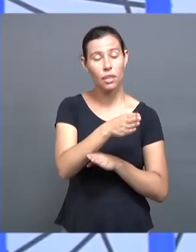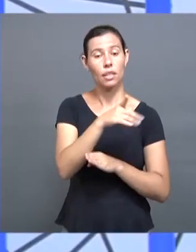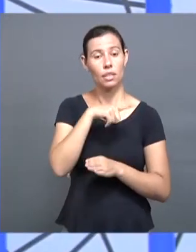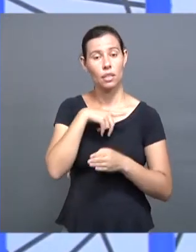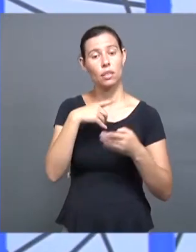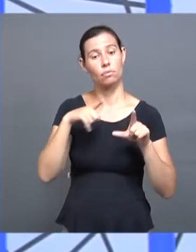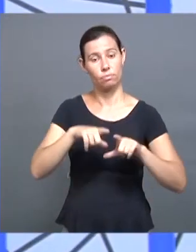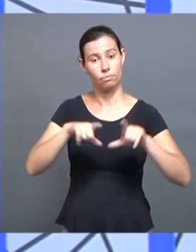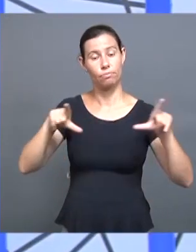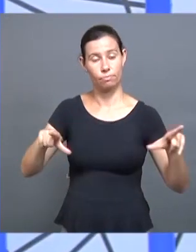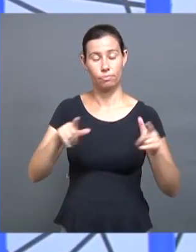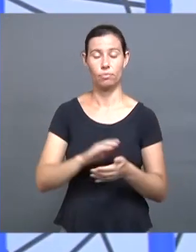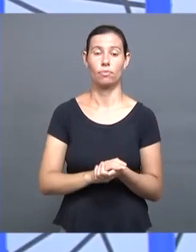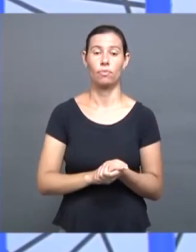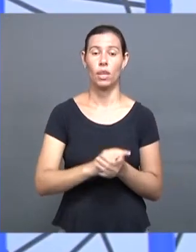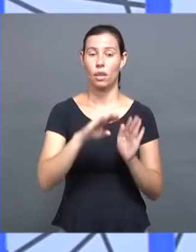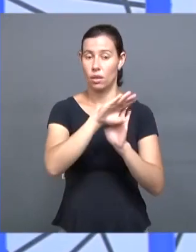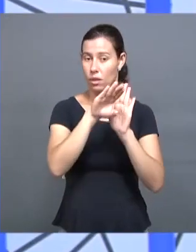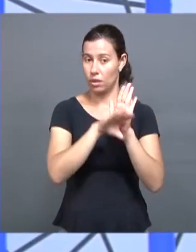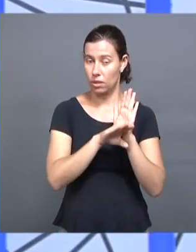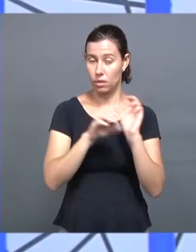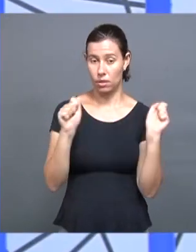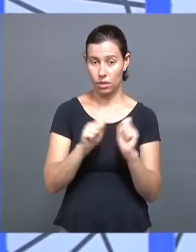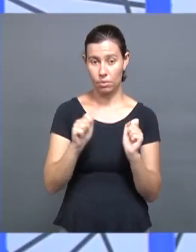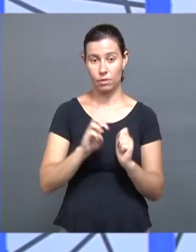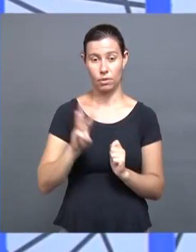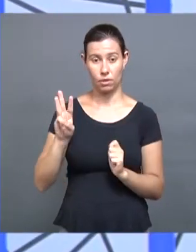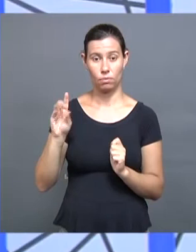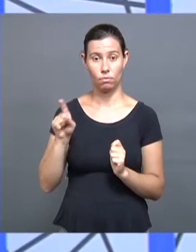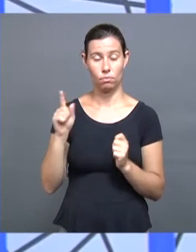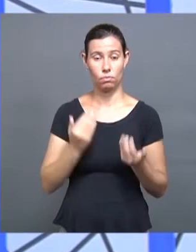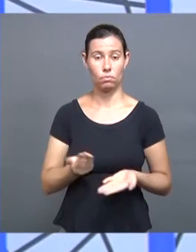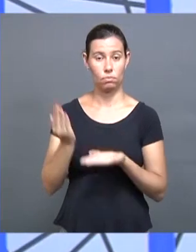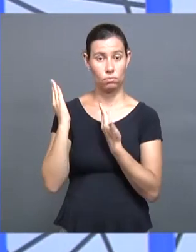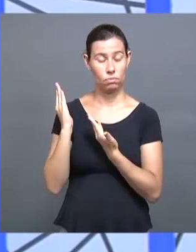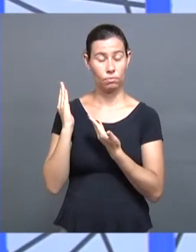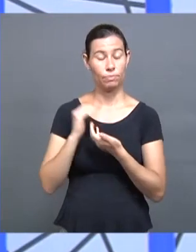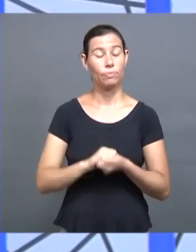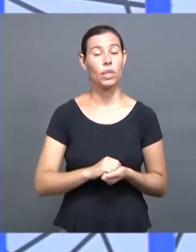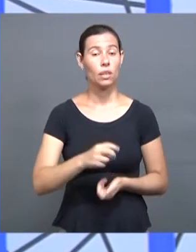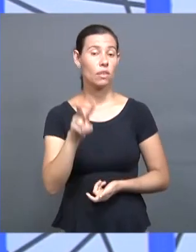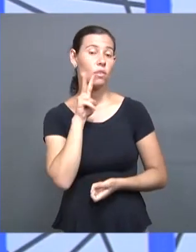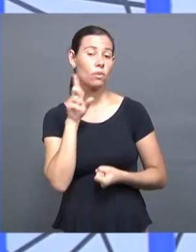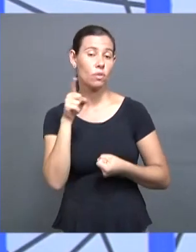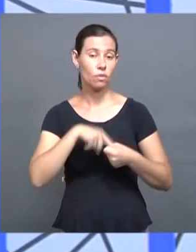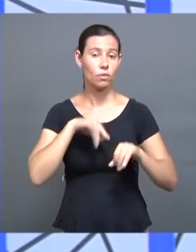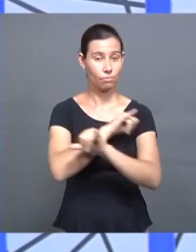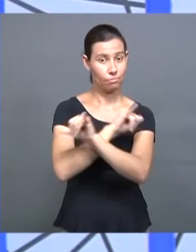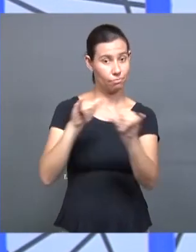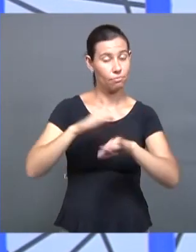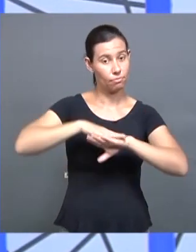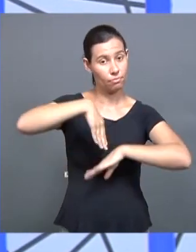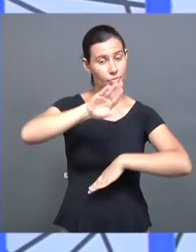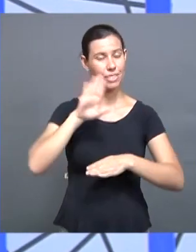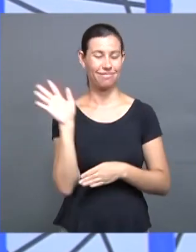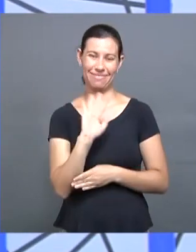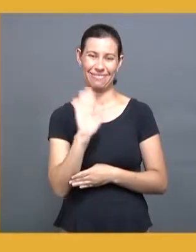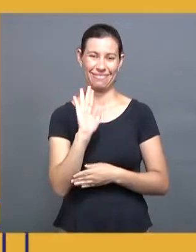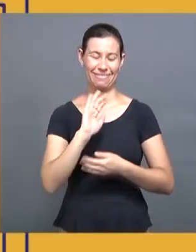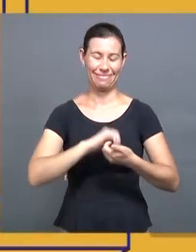conferir a programação completa da semana, é só acessar a página de eventos da UFO. Na próxima segunda eu volto com mais dicas para você. Até